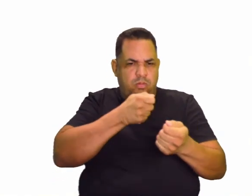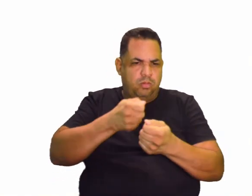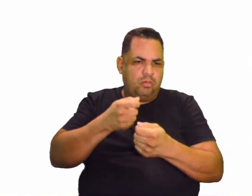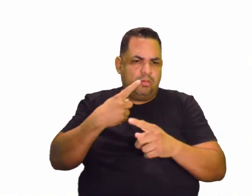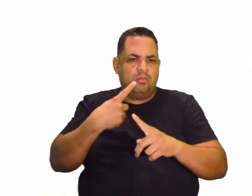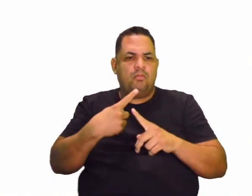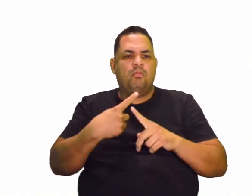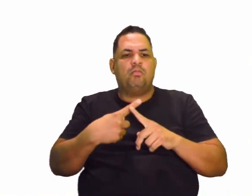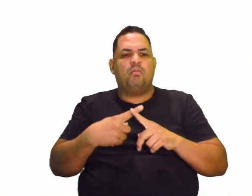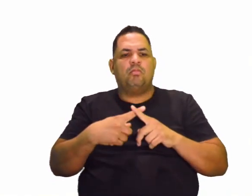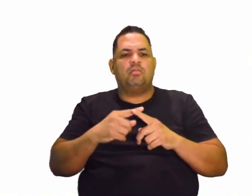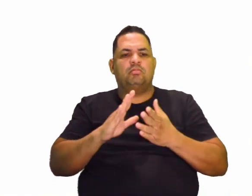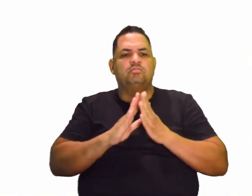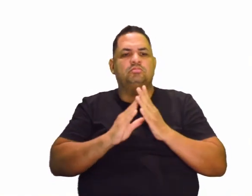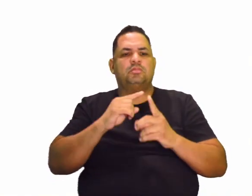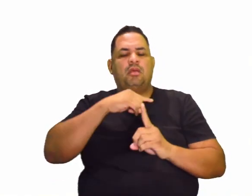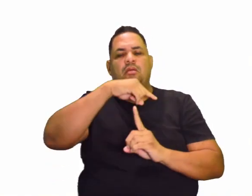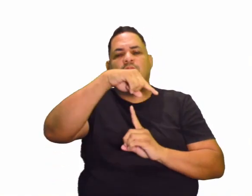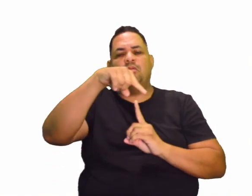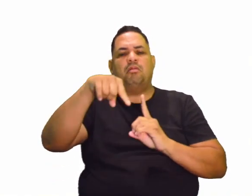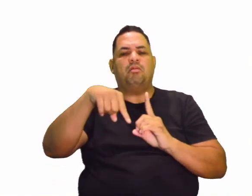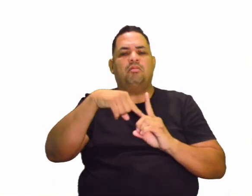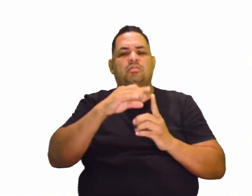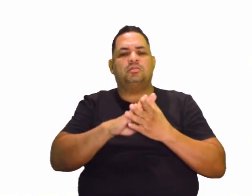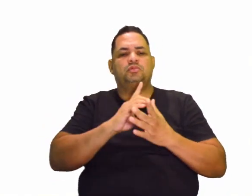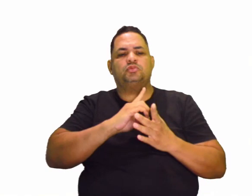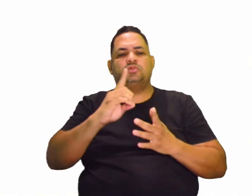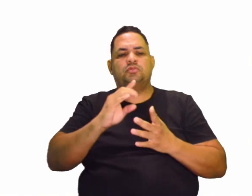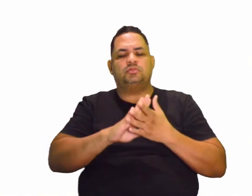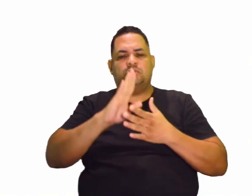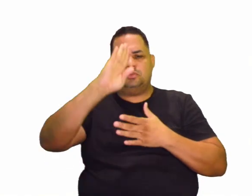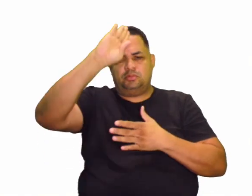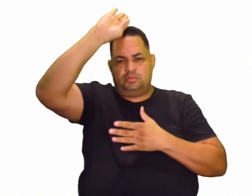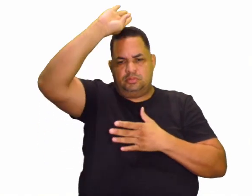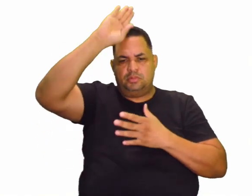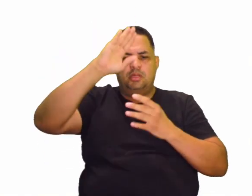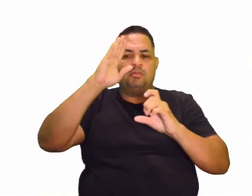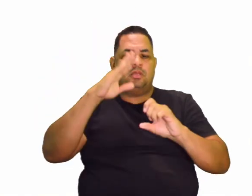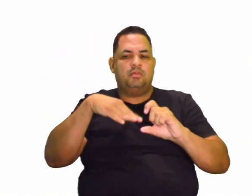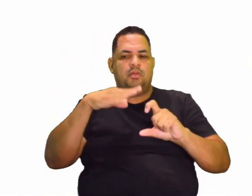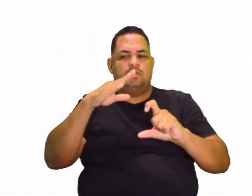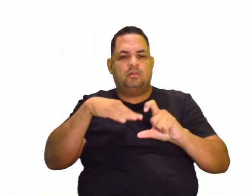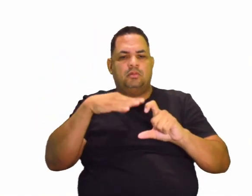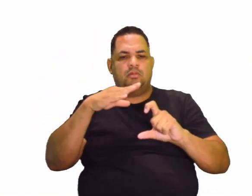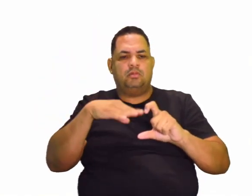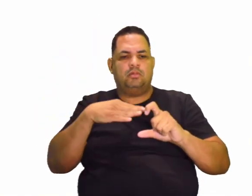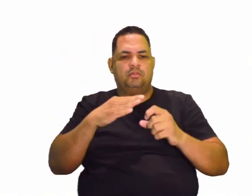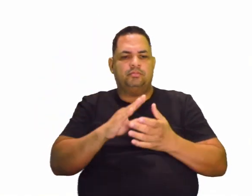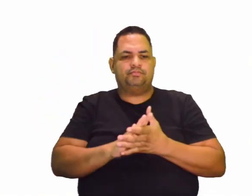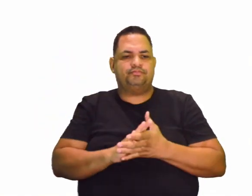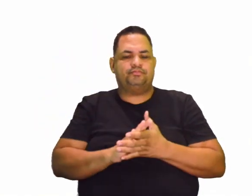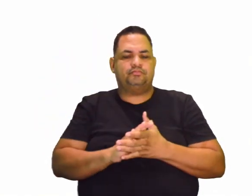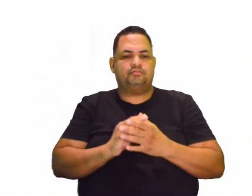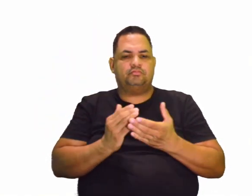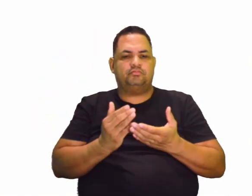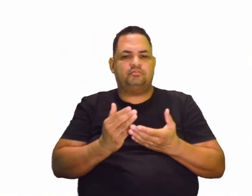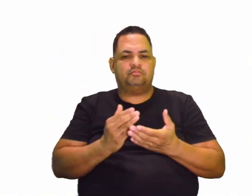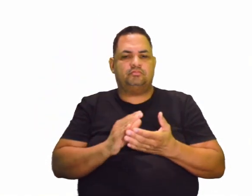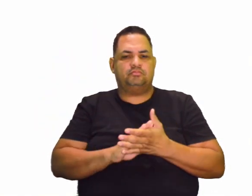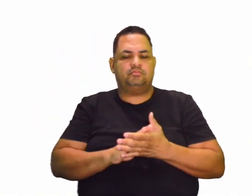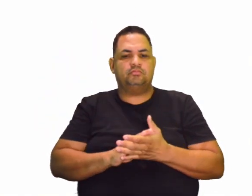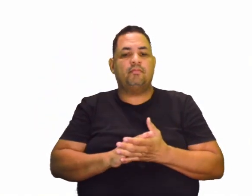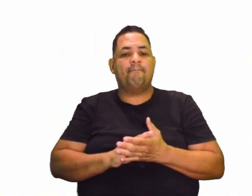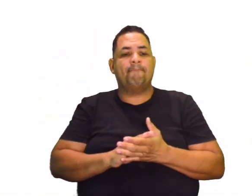não adoravam os deuses romanos, que eram os deuses mitológicos, né? Os deuses